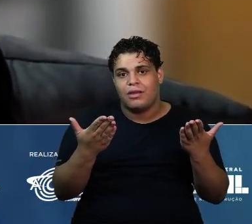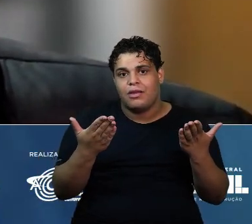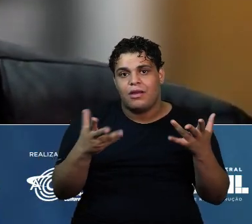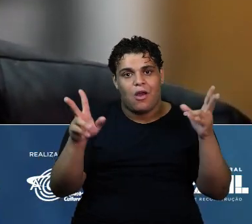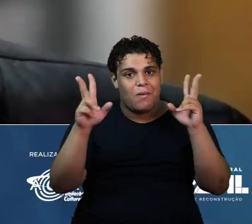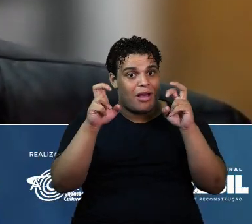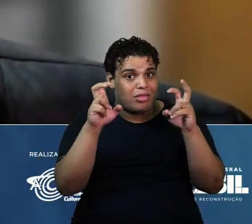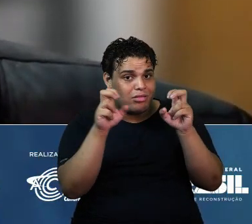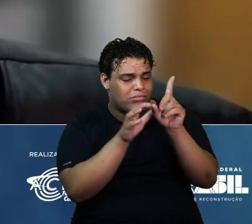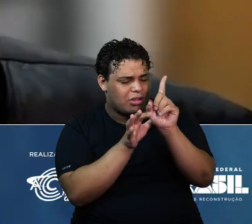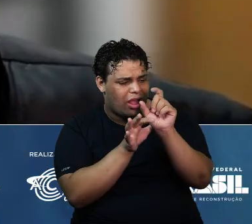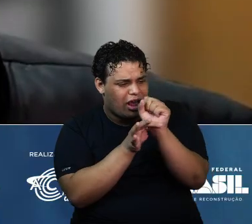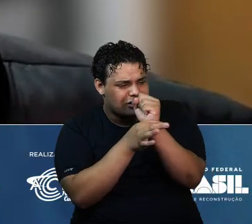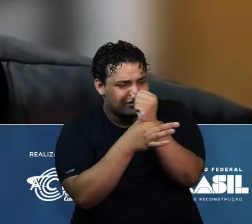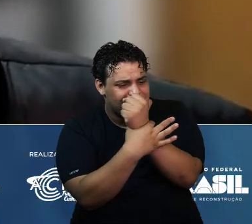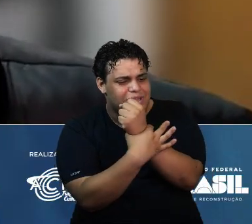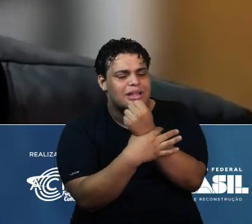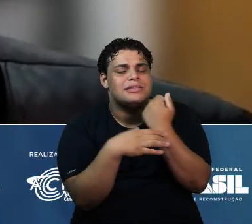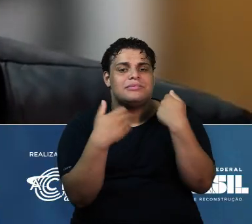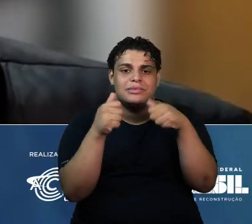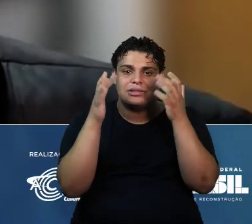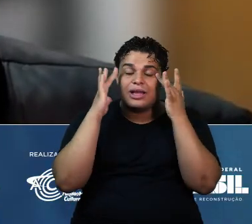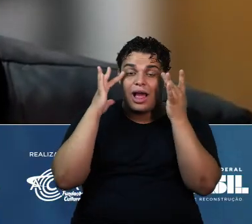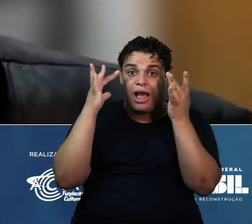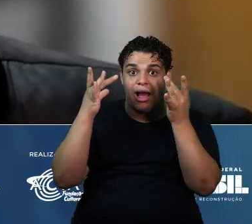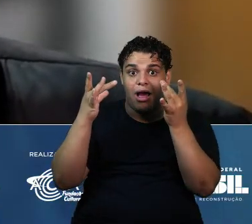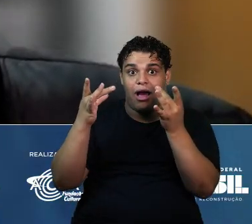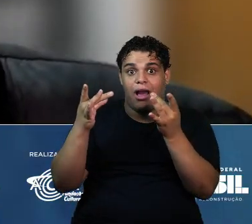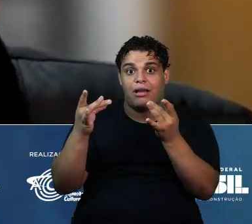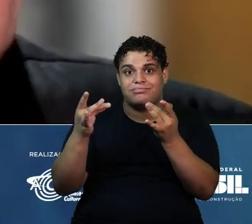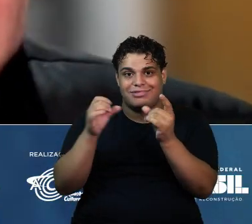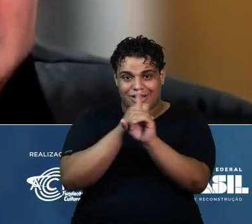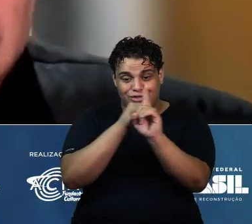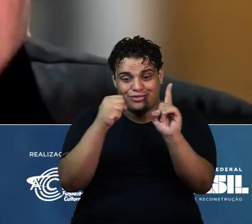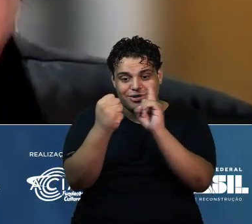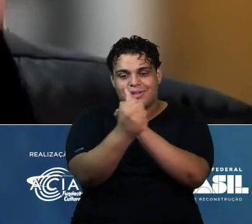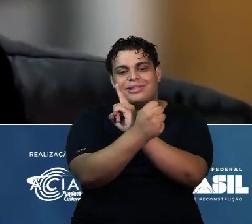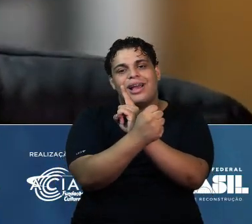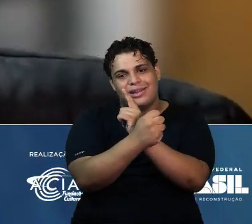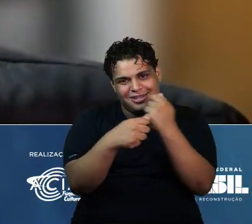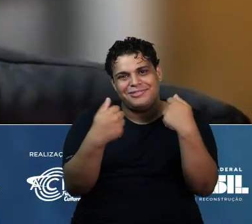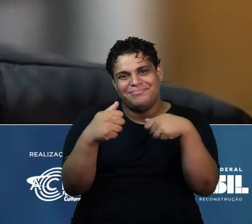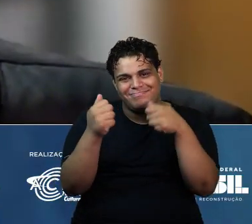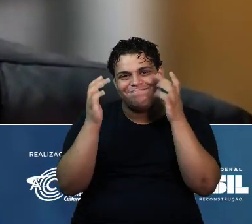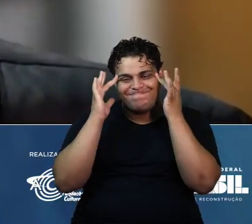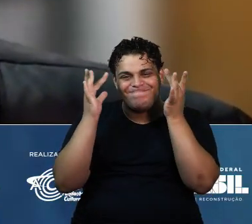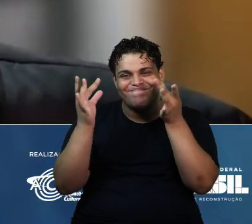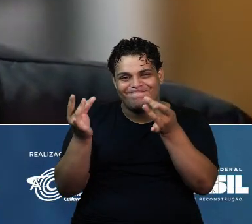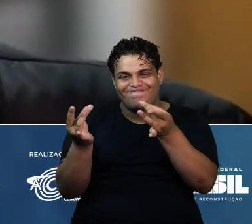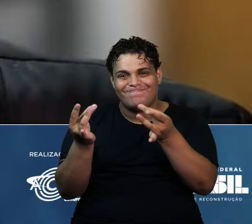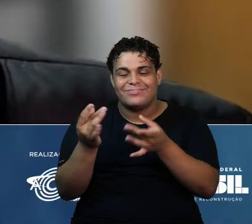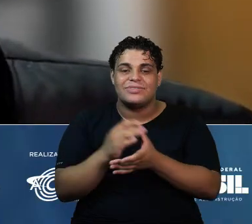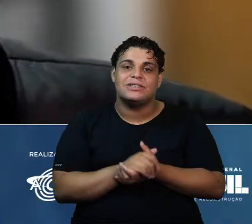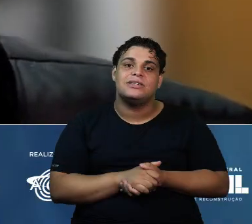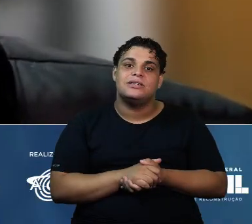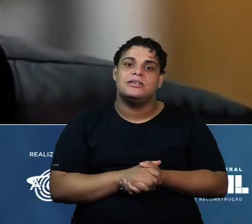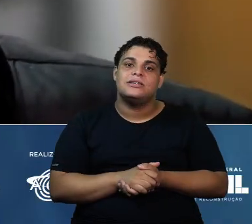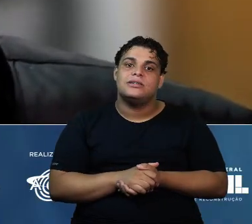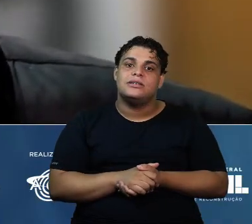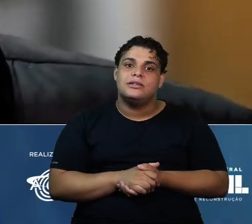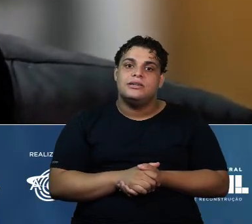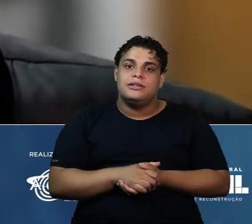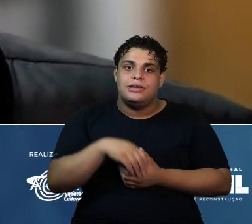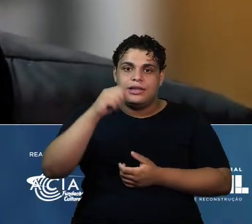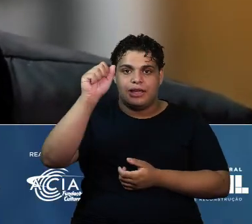a sociedade precisaria prestar um pouco mais de atenção. Os governos, e uma iniciativa como essa de Azul